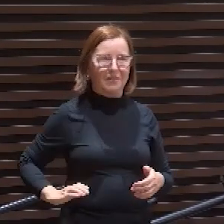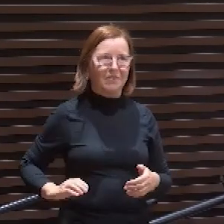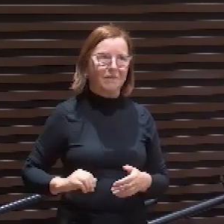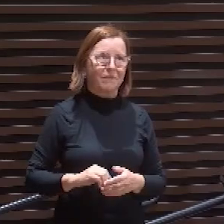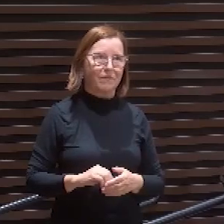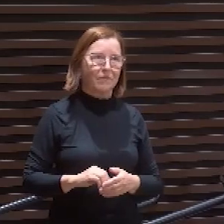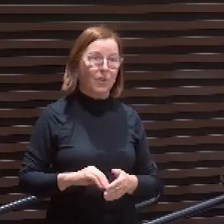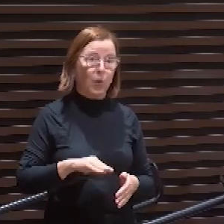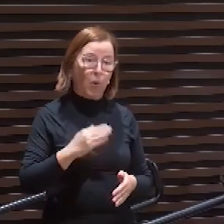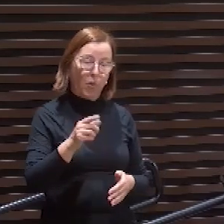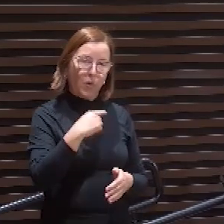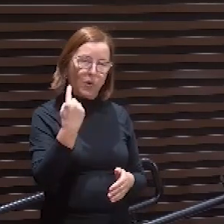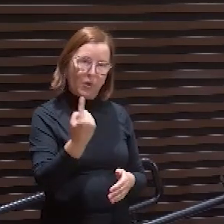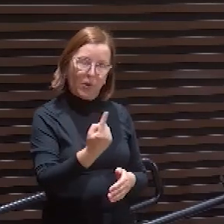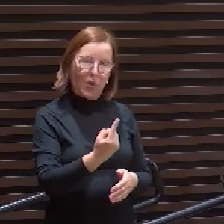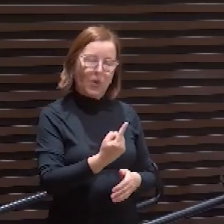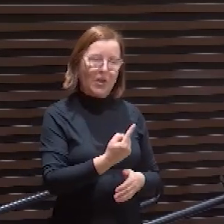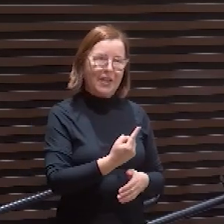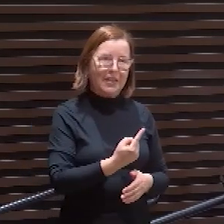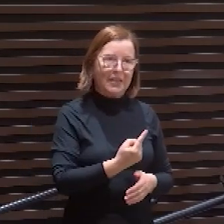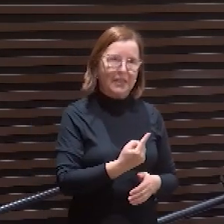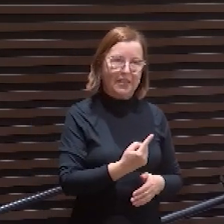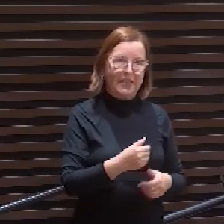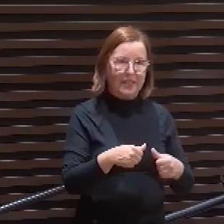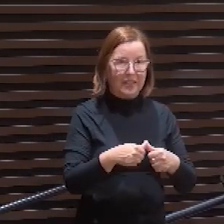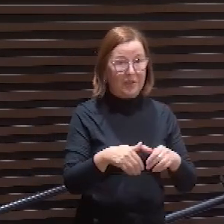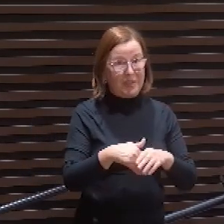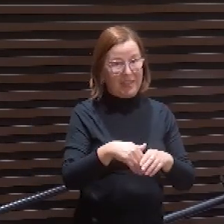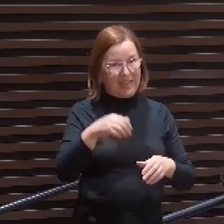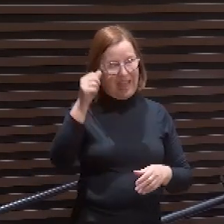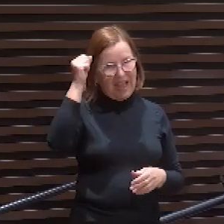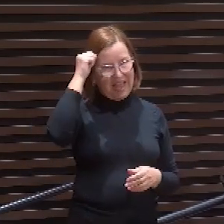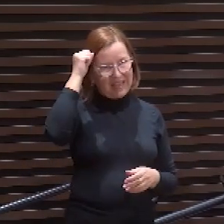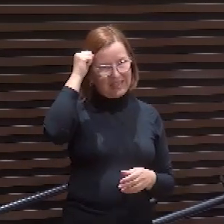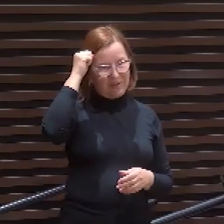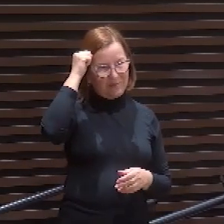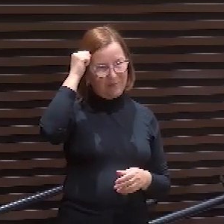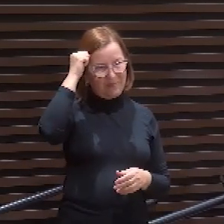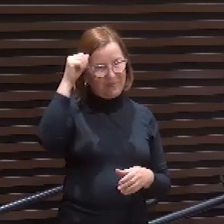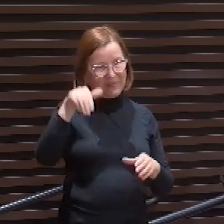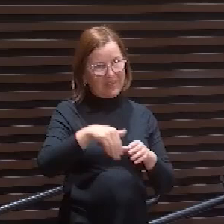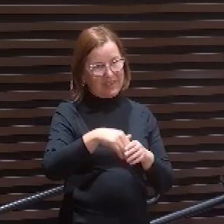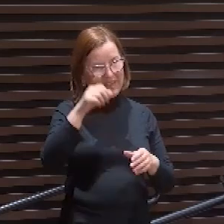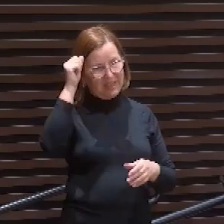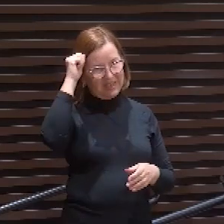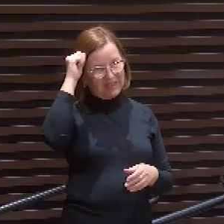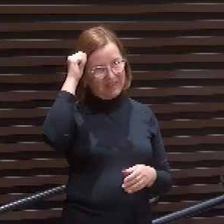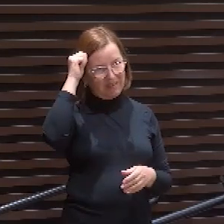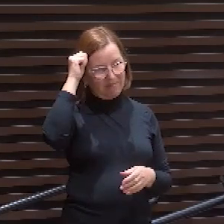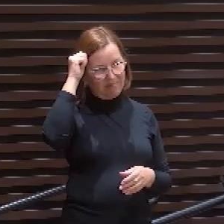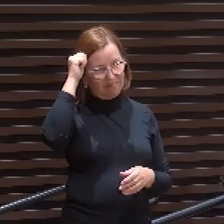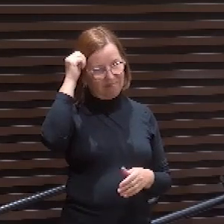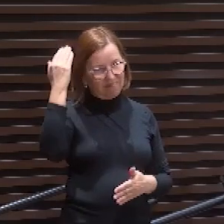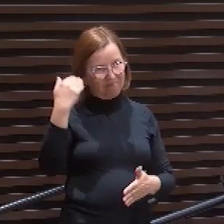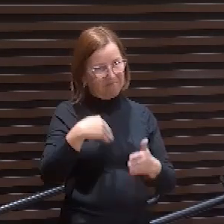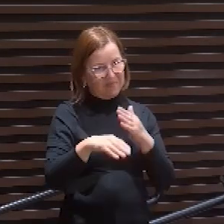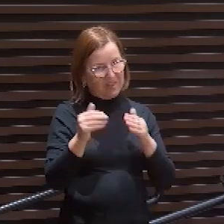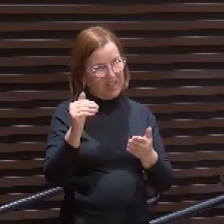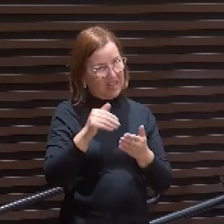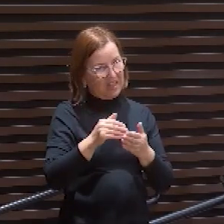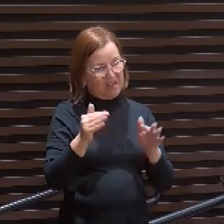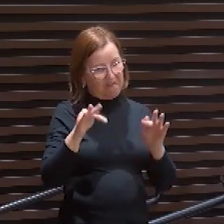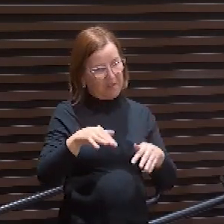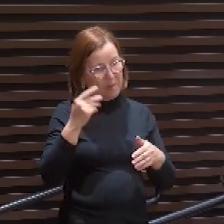Ou nós estávamos em Adão, e em Adão iríamos até o final para a